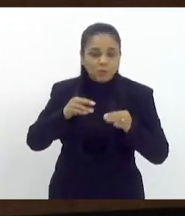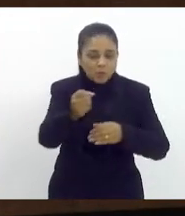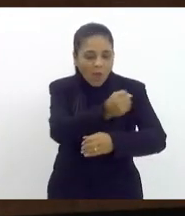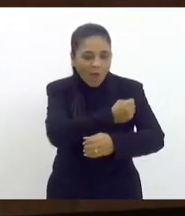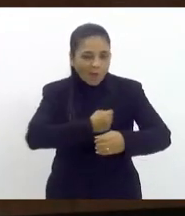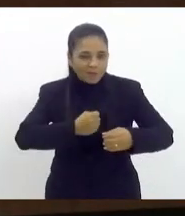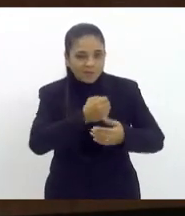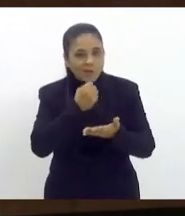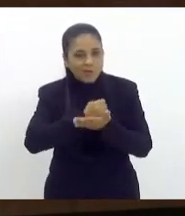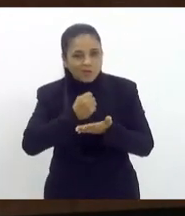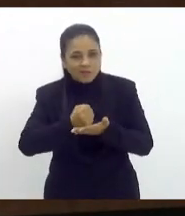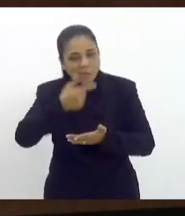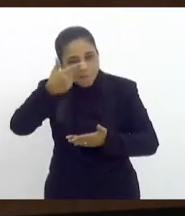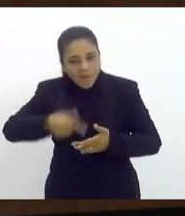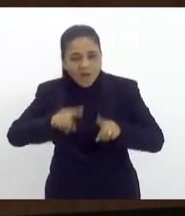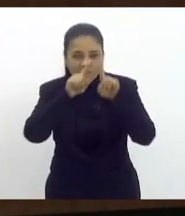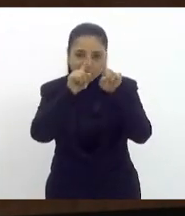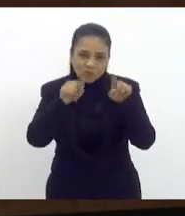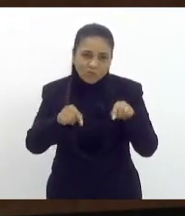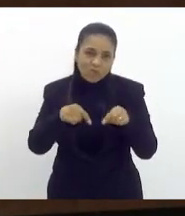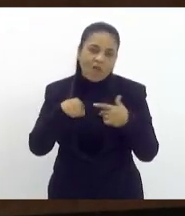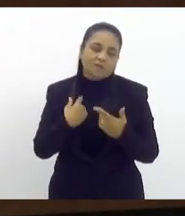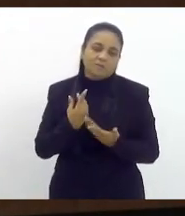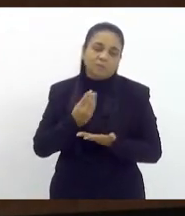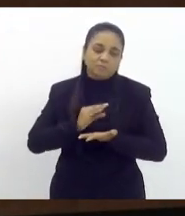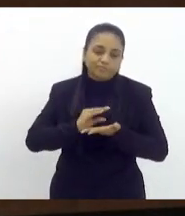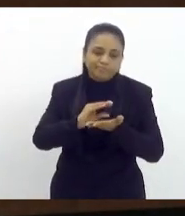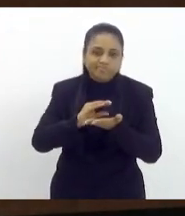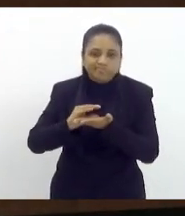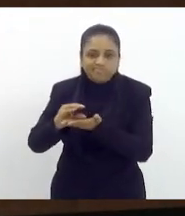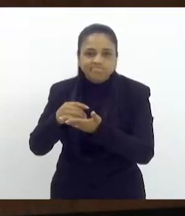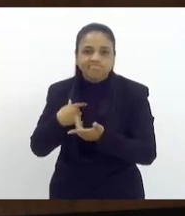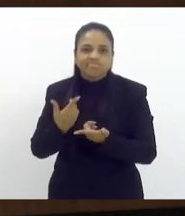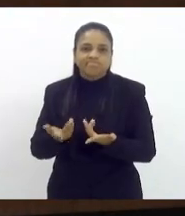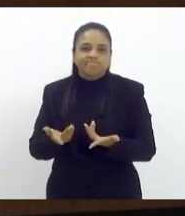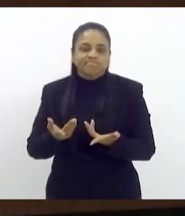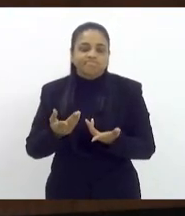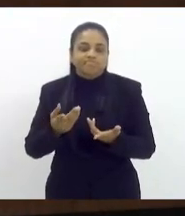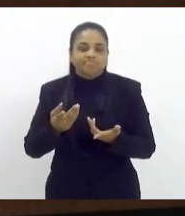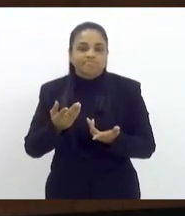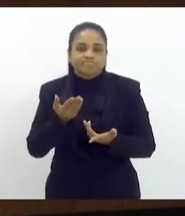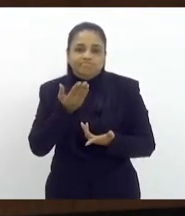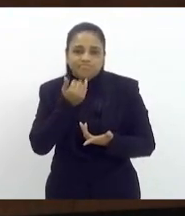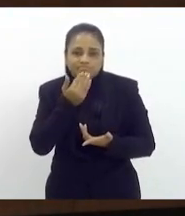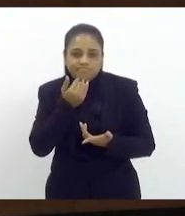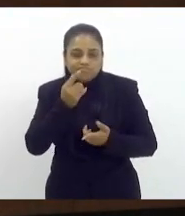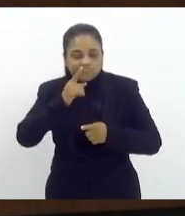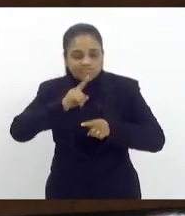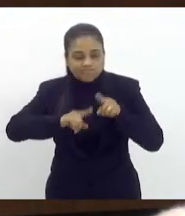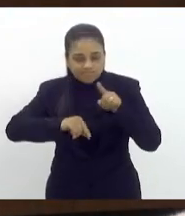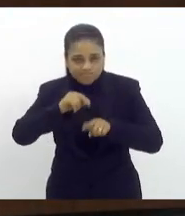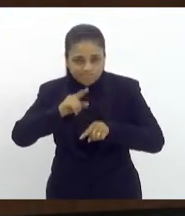contratar mais funcionário um custo enorme porque para manipular os alimentos que não são processados